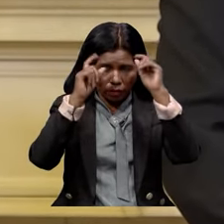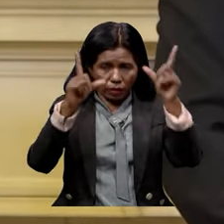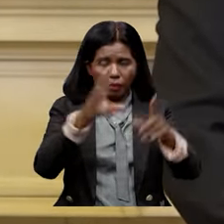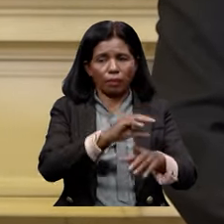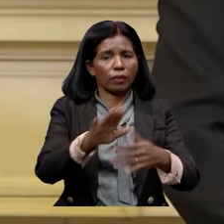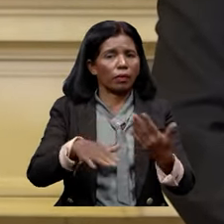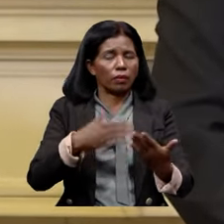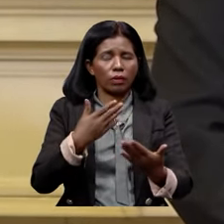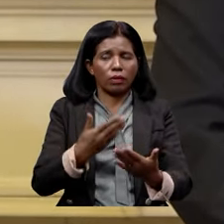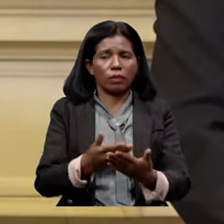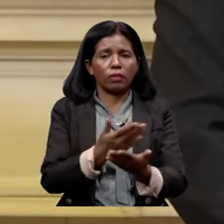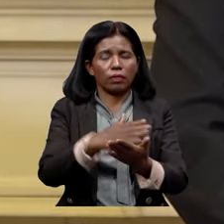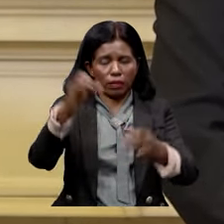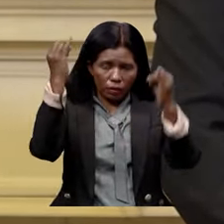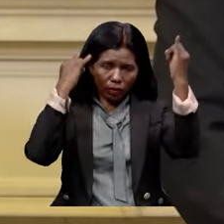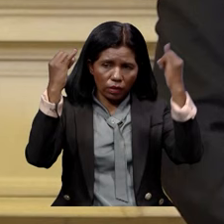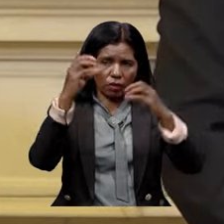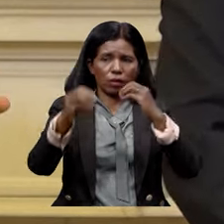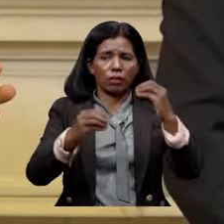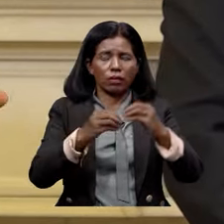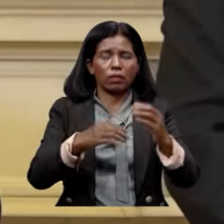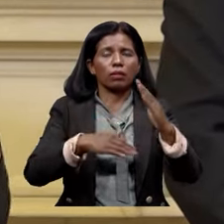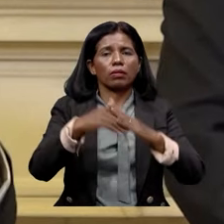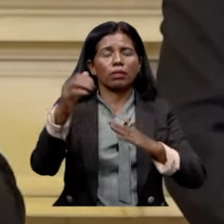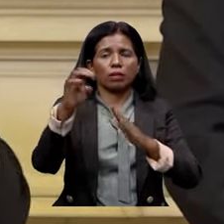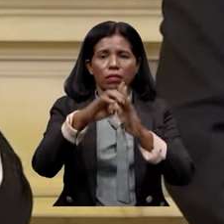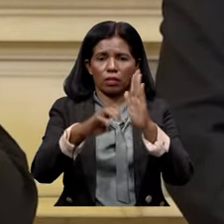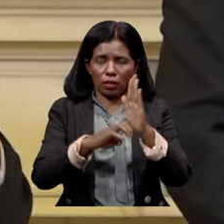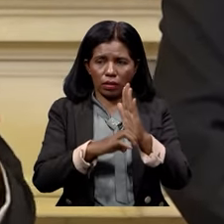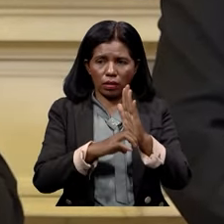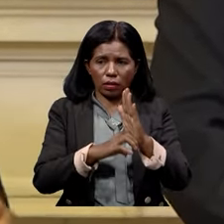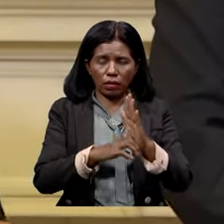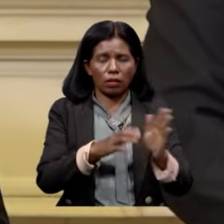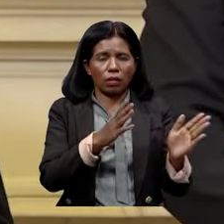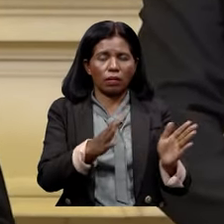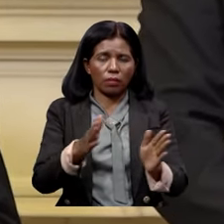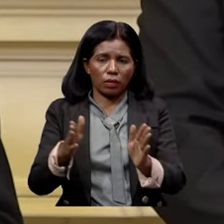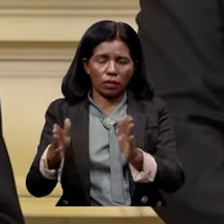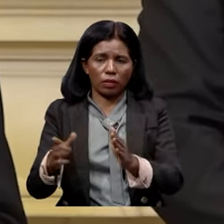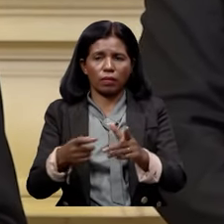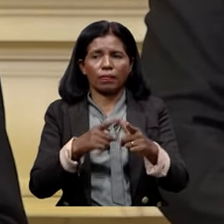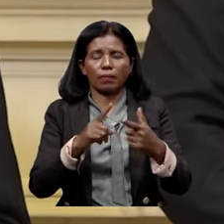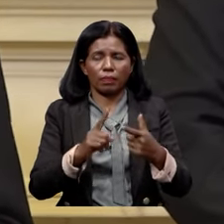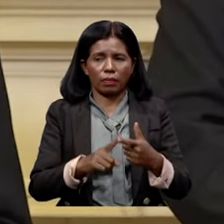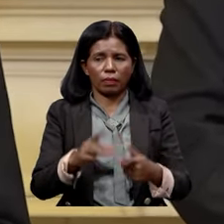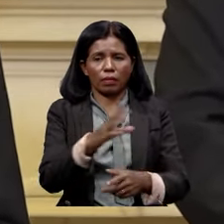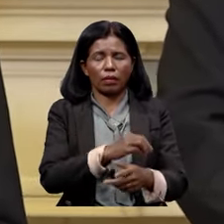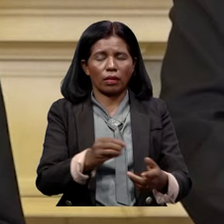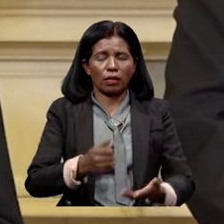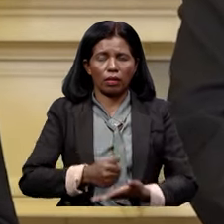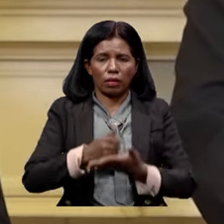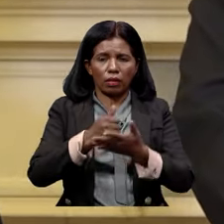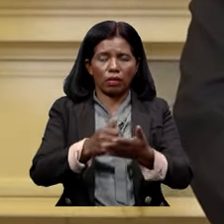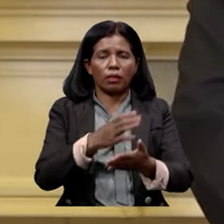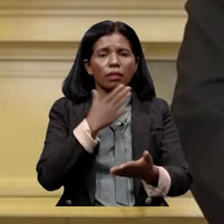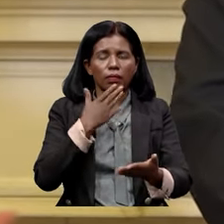sobretudo na consolidação da construção do Estado, um processo que estamos ainda a tentar